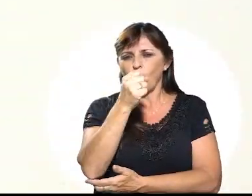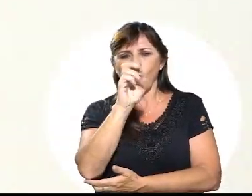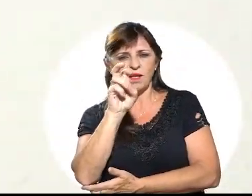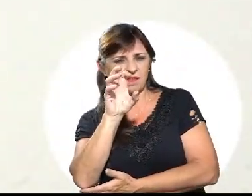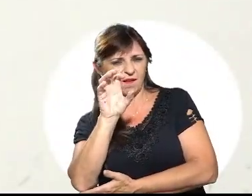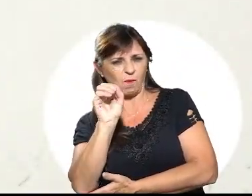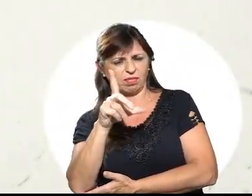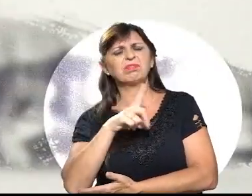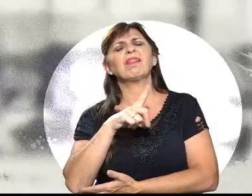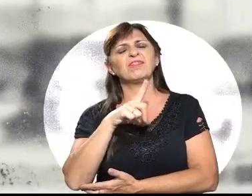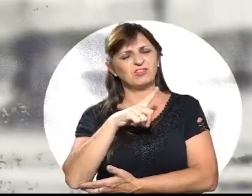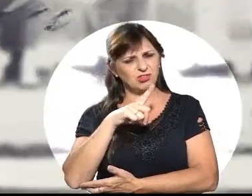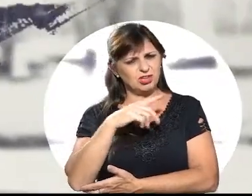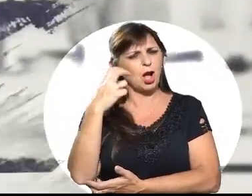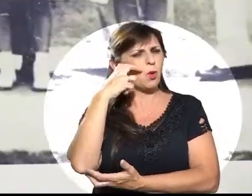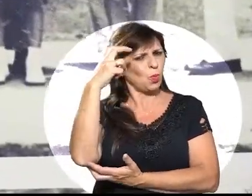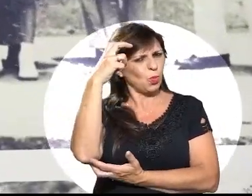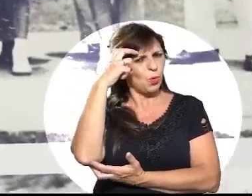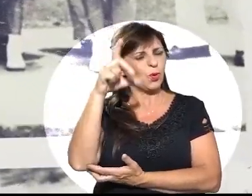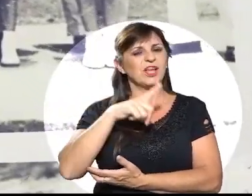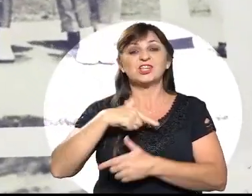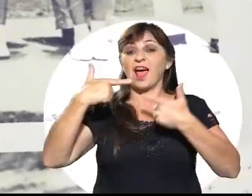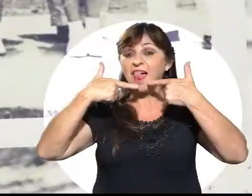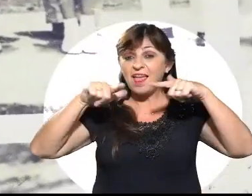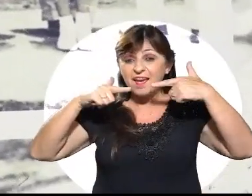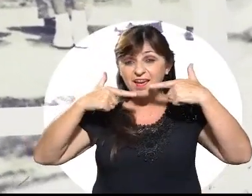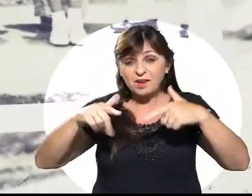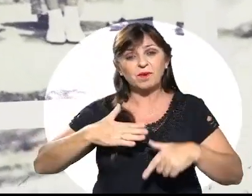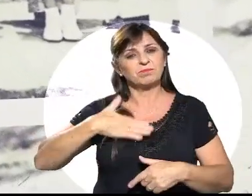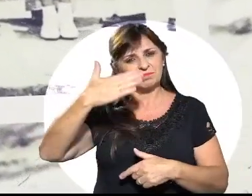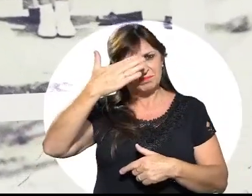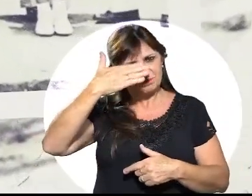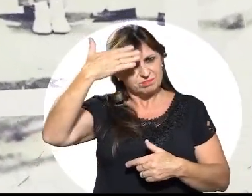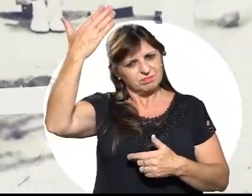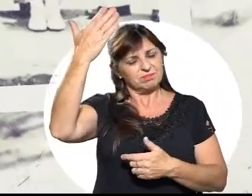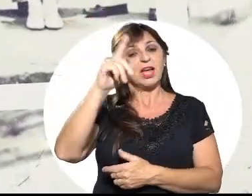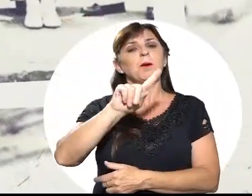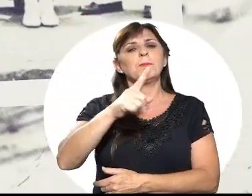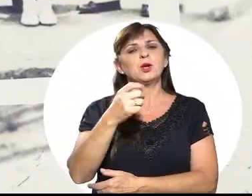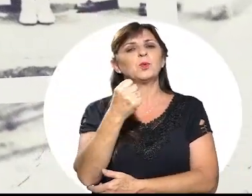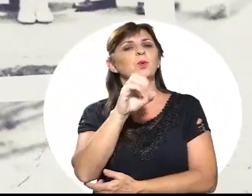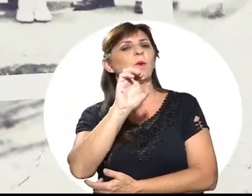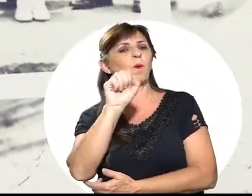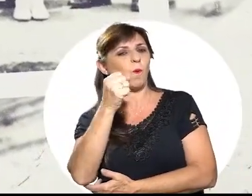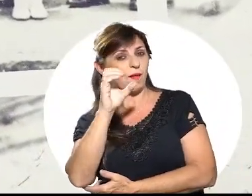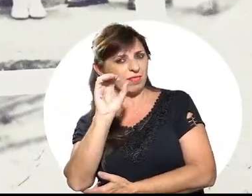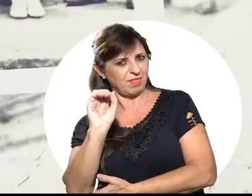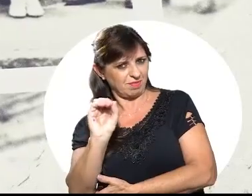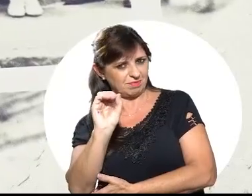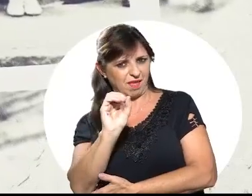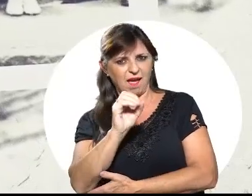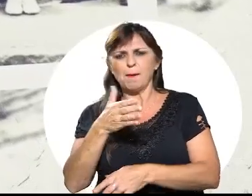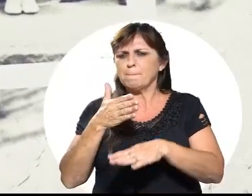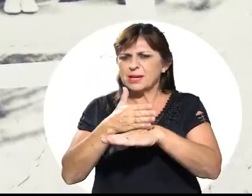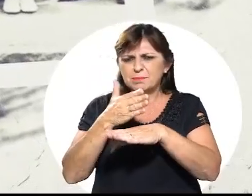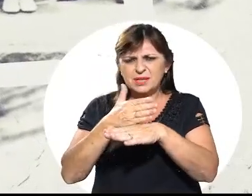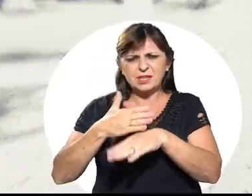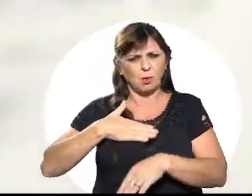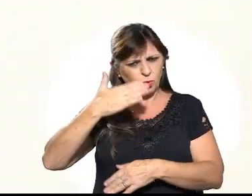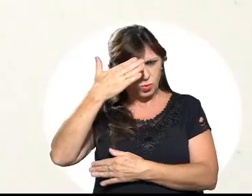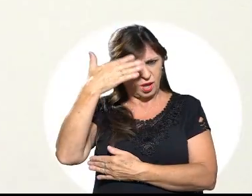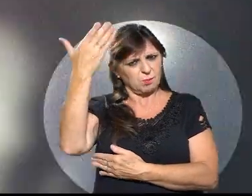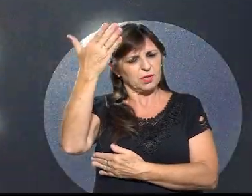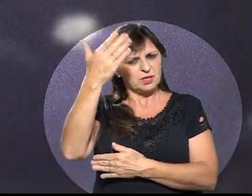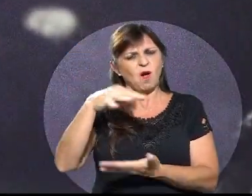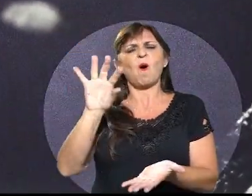e idioma árabes no país e a partir de 1880 essa presença se consolidou. No